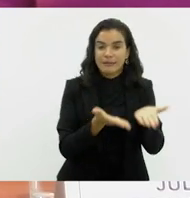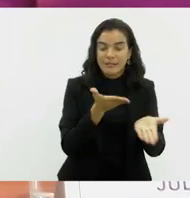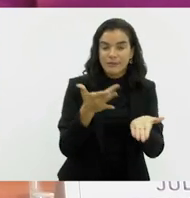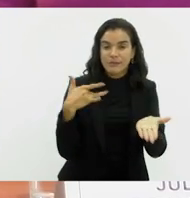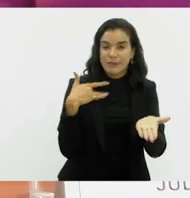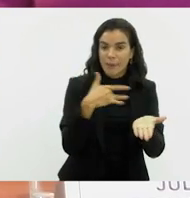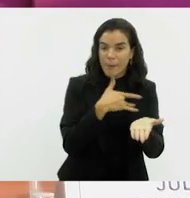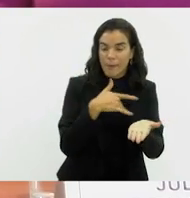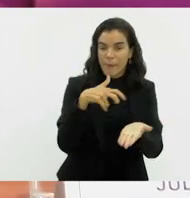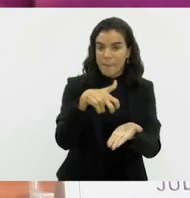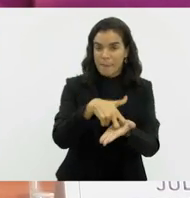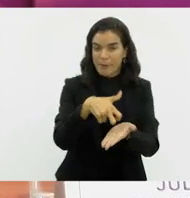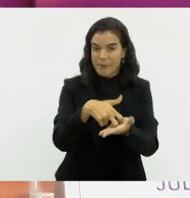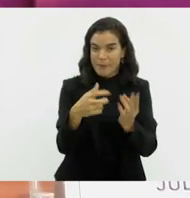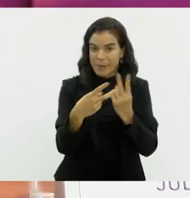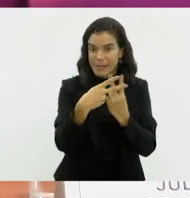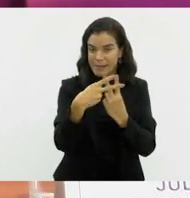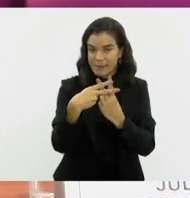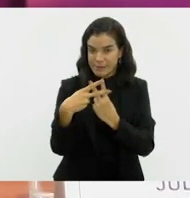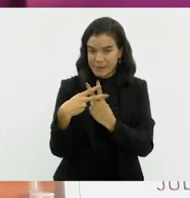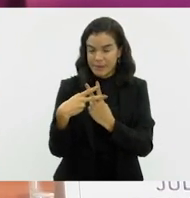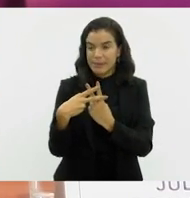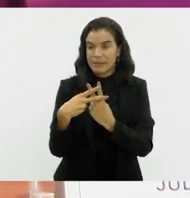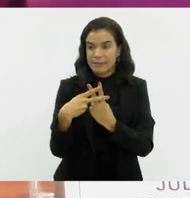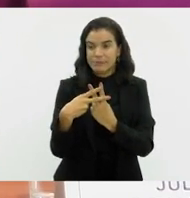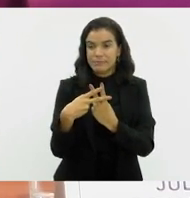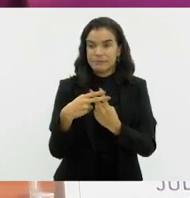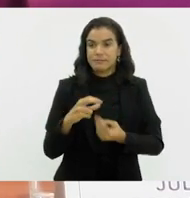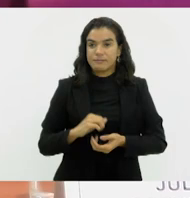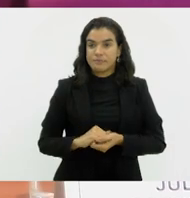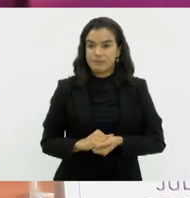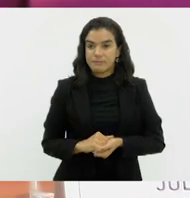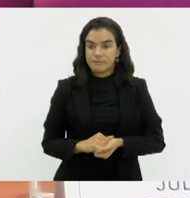da sua subsecretaria de Saúde.